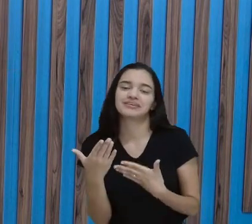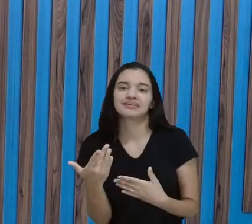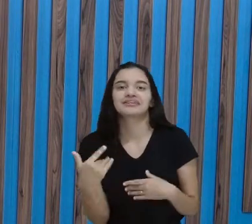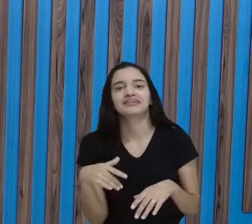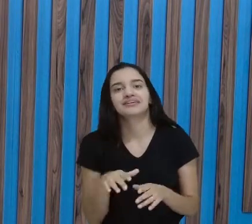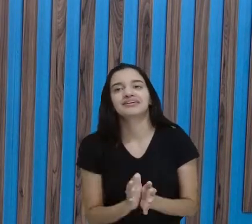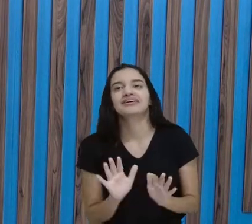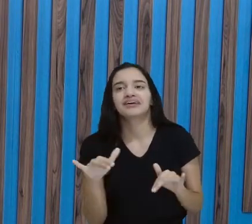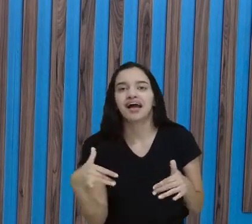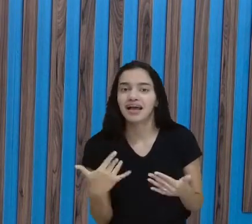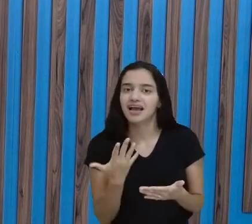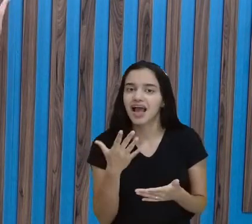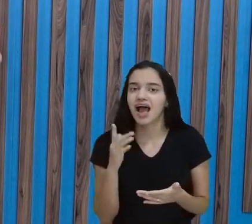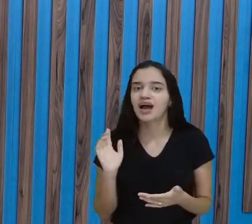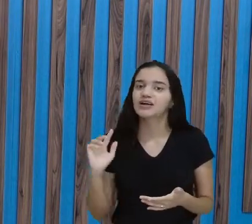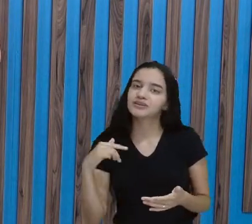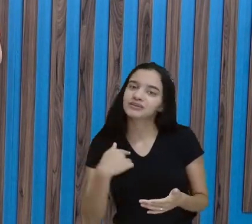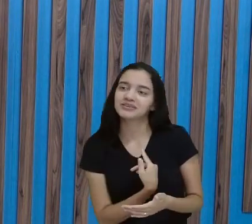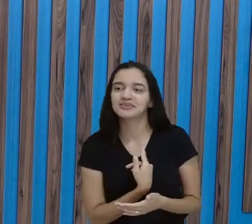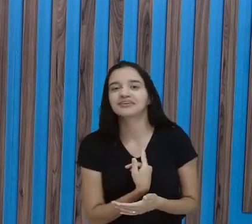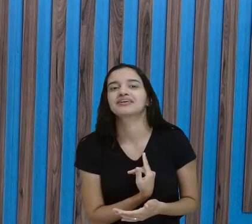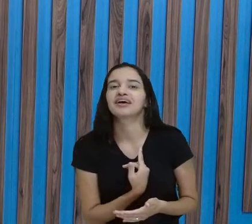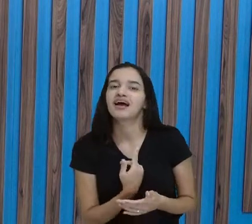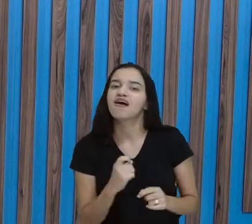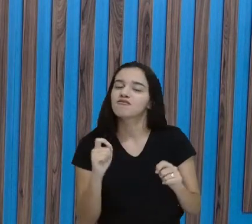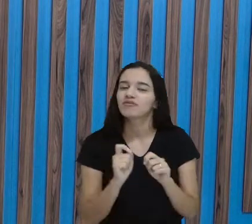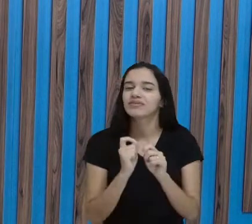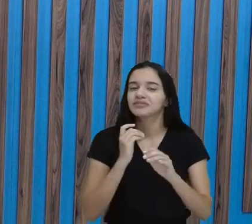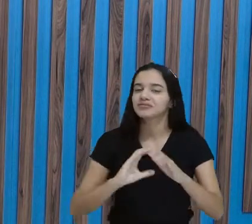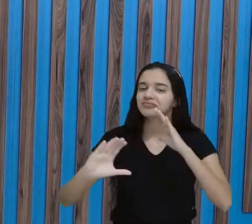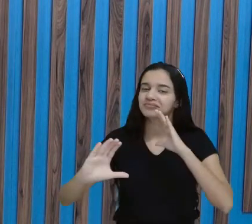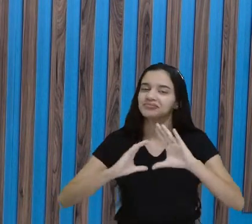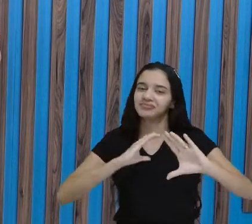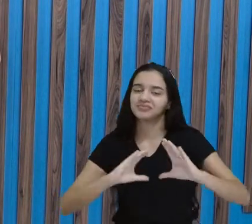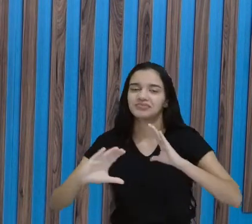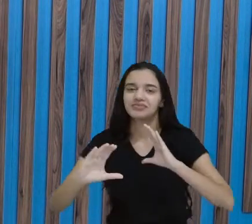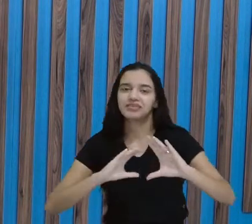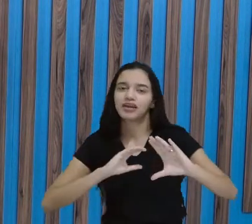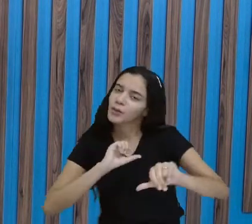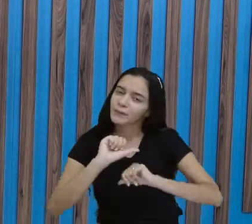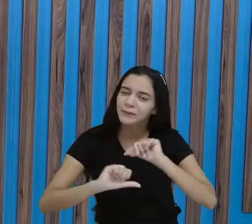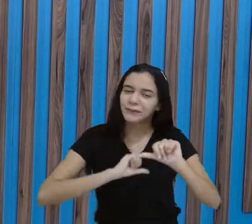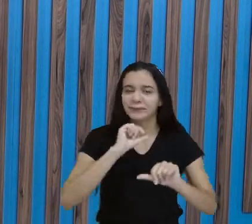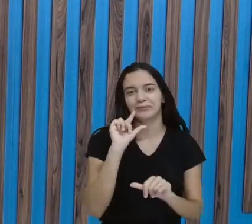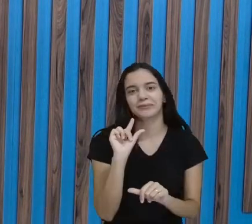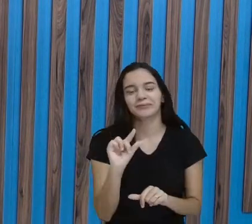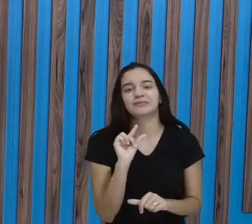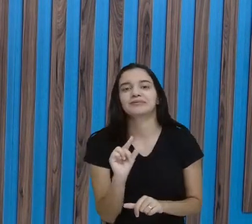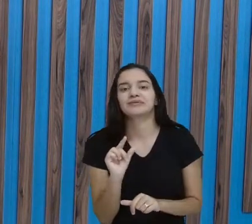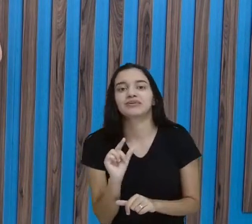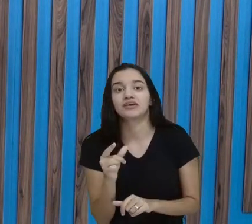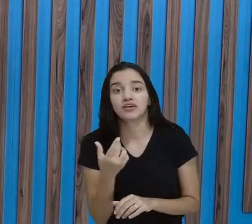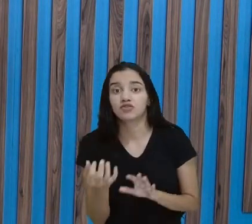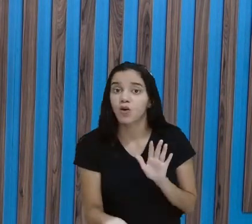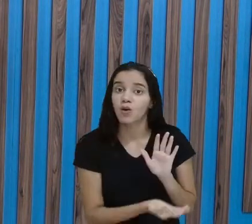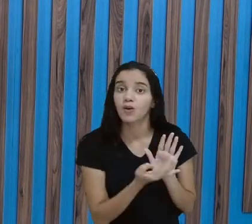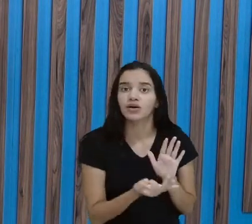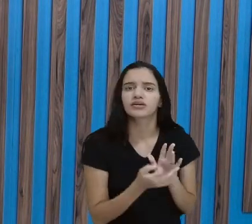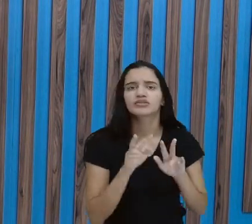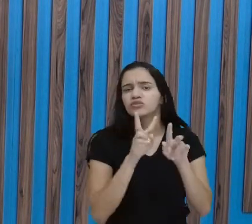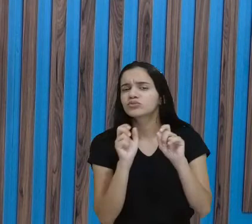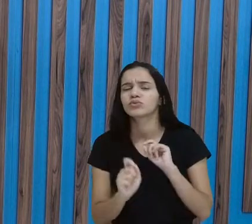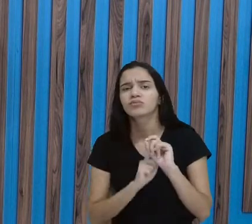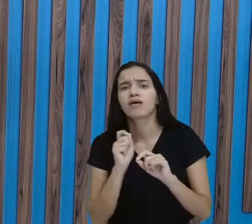também, Lázaro. De vez em quando a gente faz umas cantorias aqui, né? Só para mudar um pouquinho. Então, vamos comentar aqui sobre o que